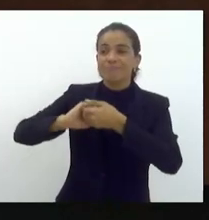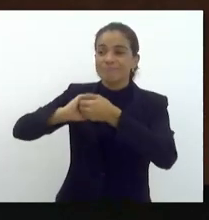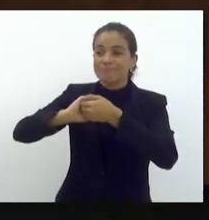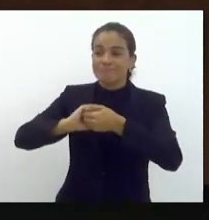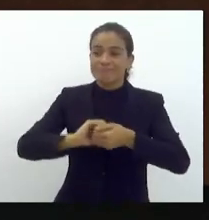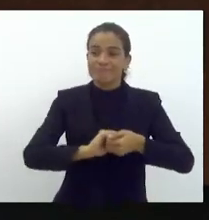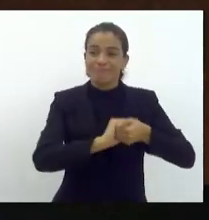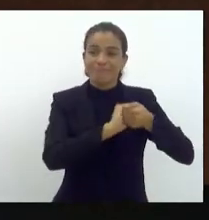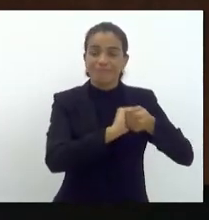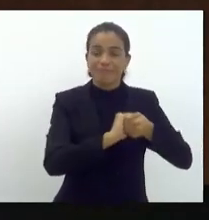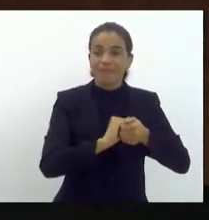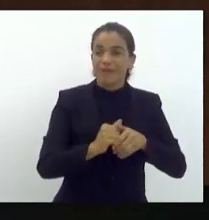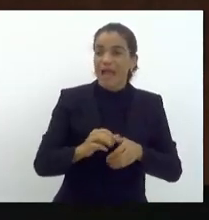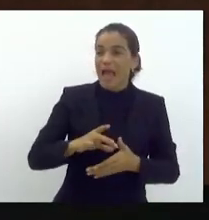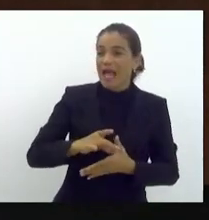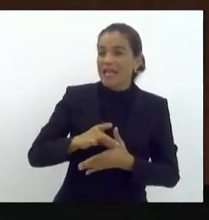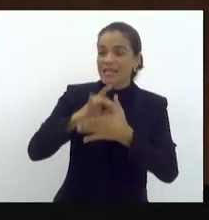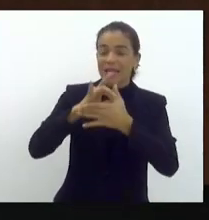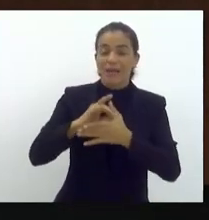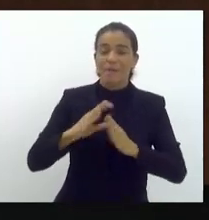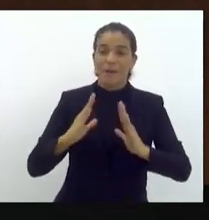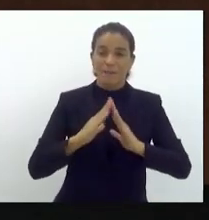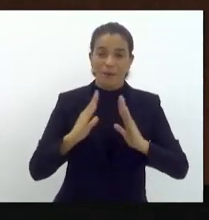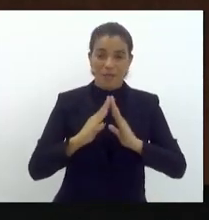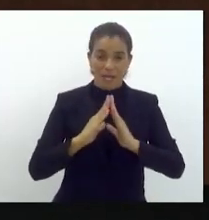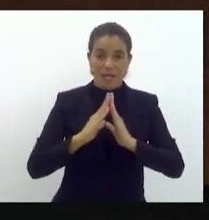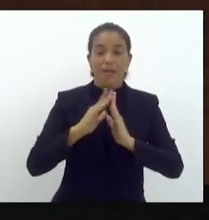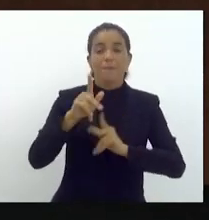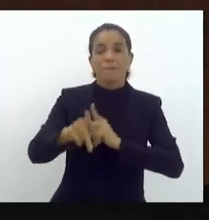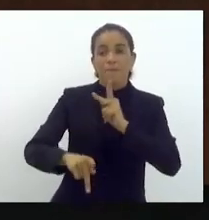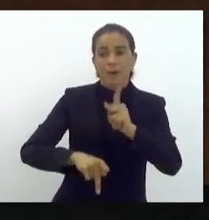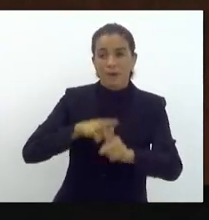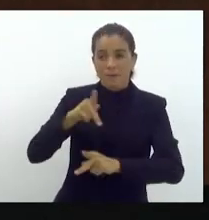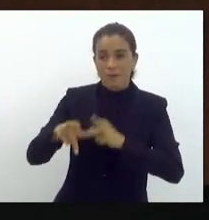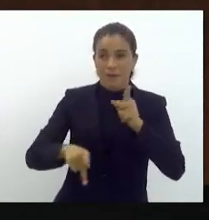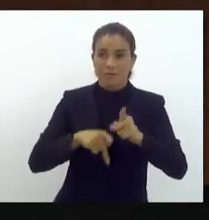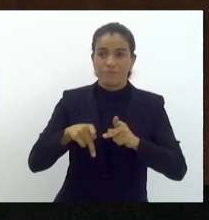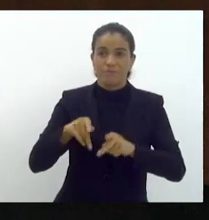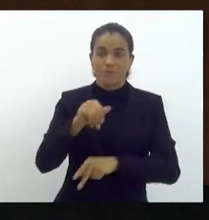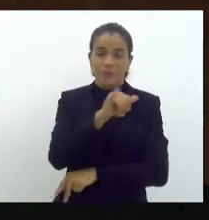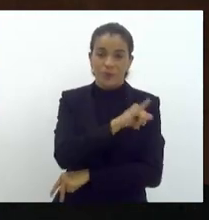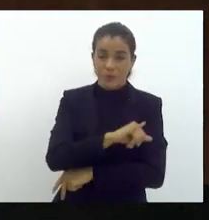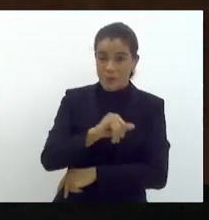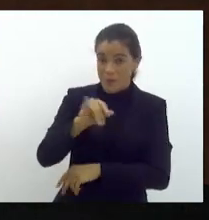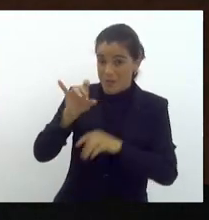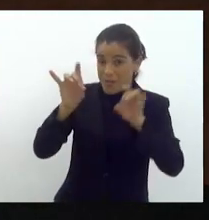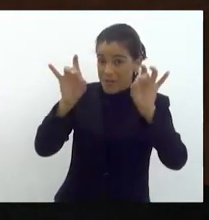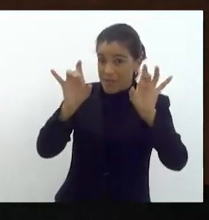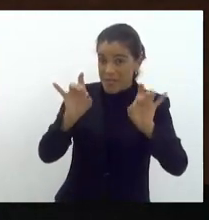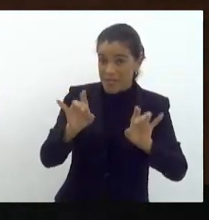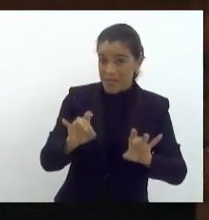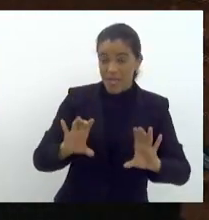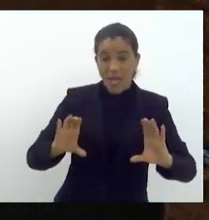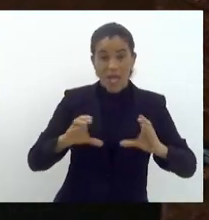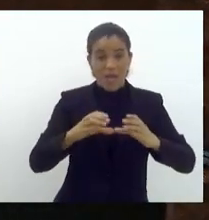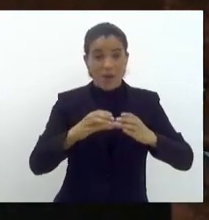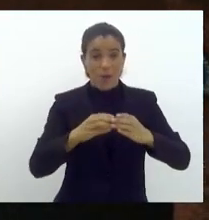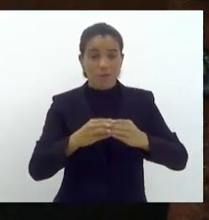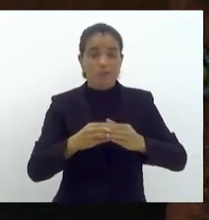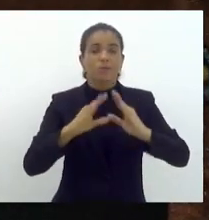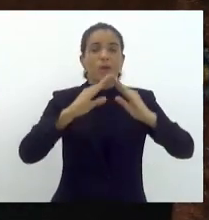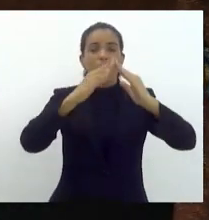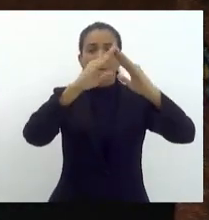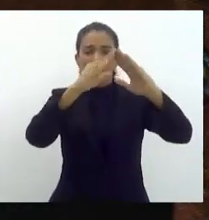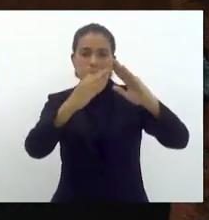lideranças da luta pela moradia Popular do nosso Estado do Rio de Janeiro em especial a comissão da tragédia